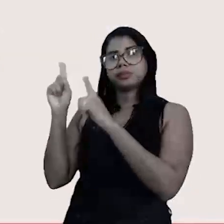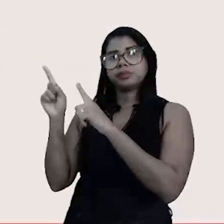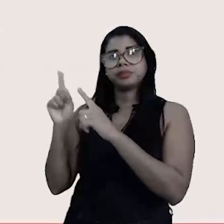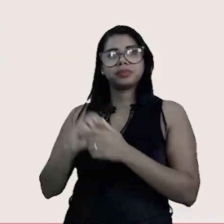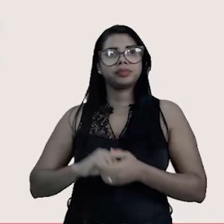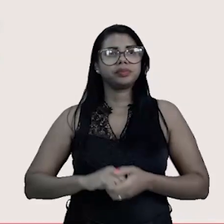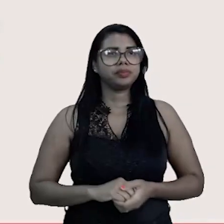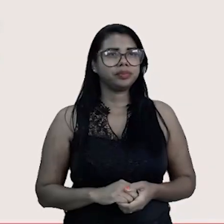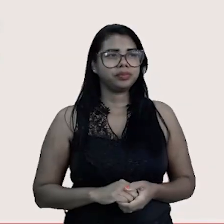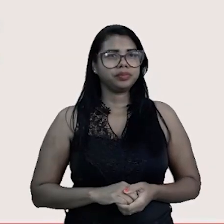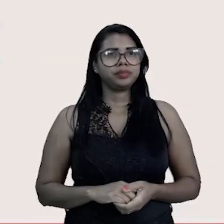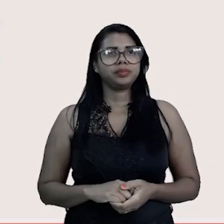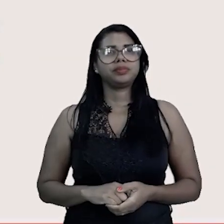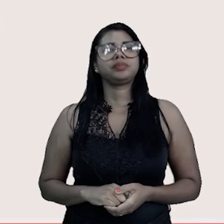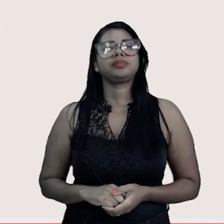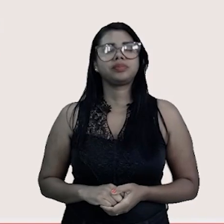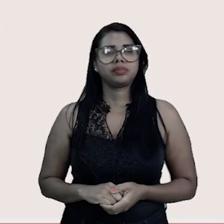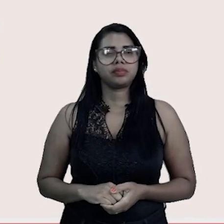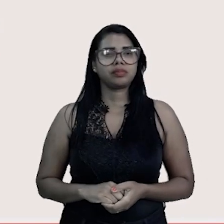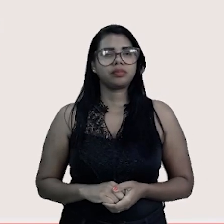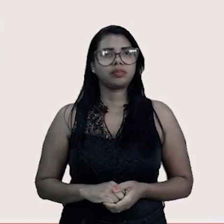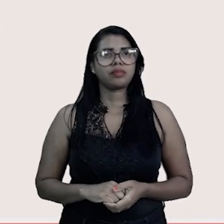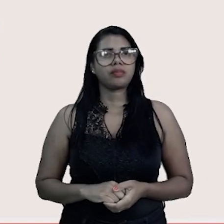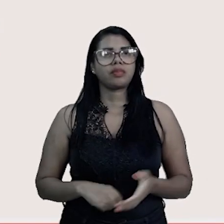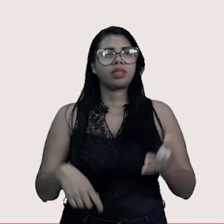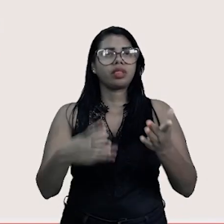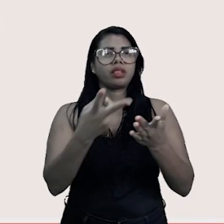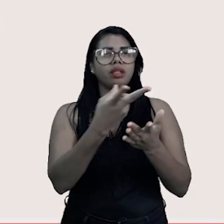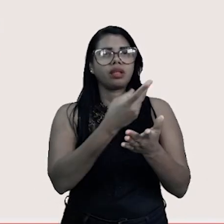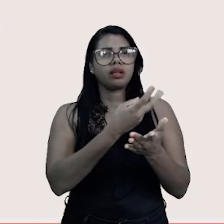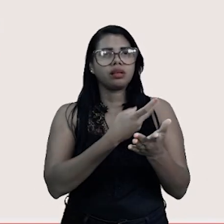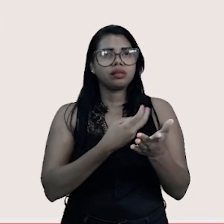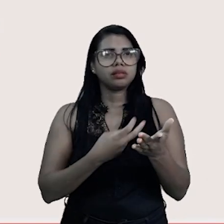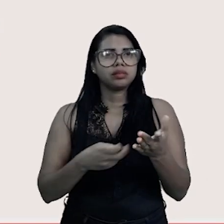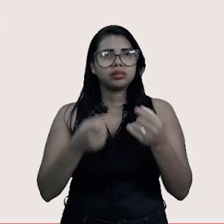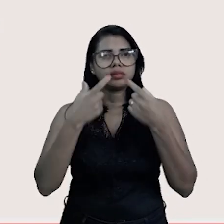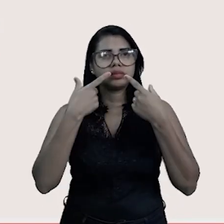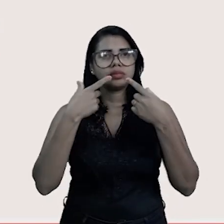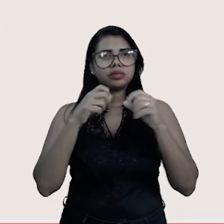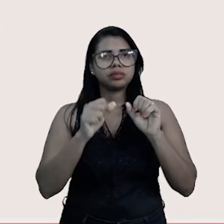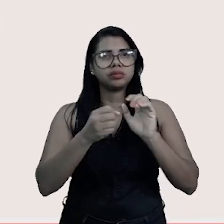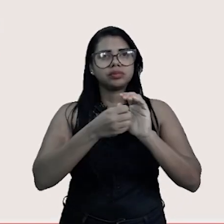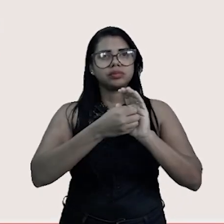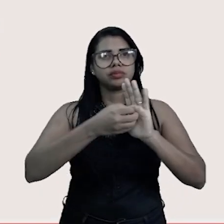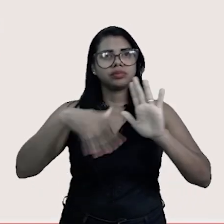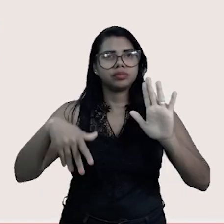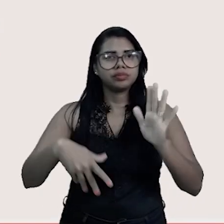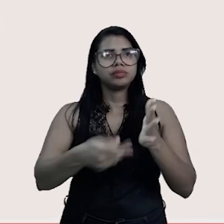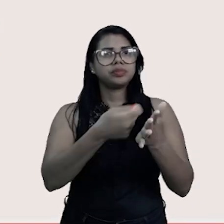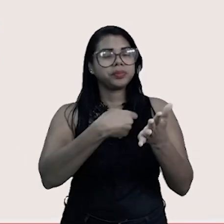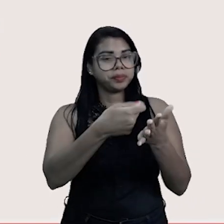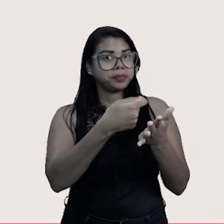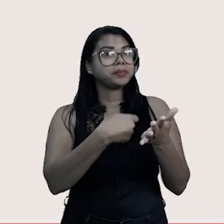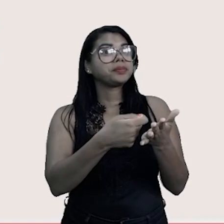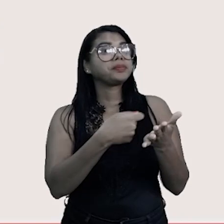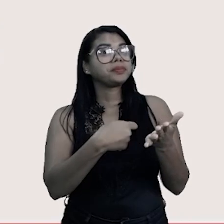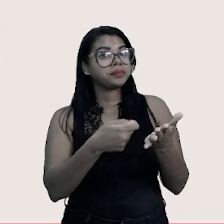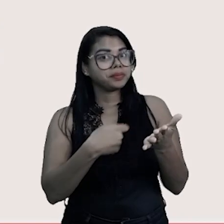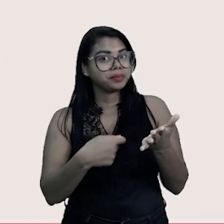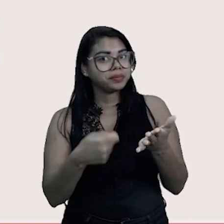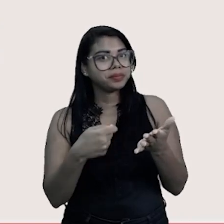figura de linguagem que tenta reproduzir por escrito, é bom que se diga, ó,